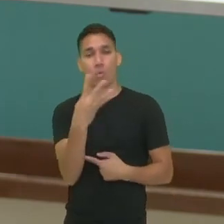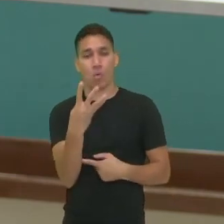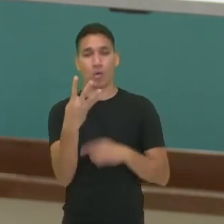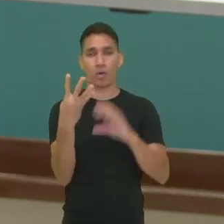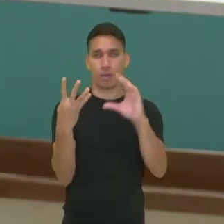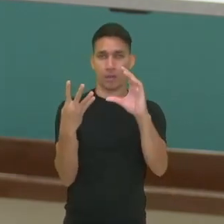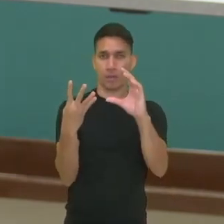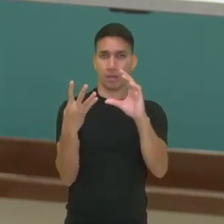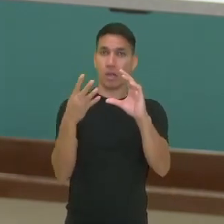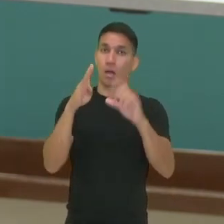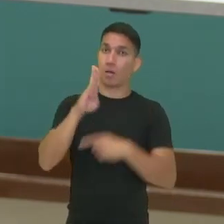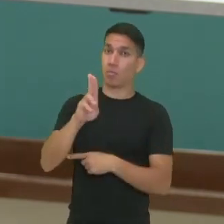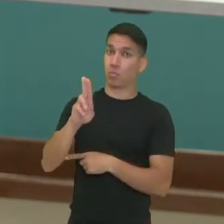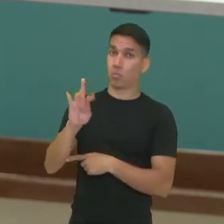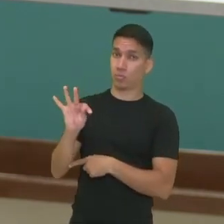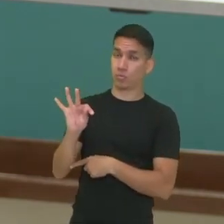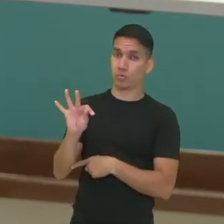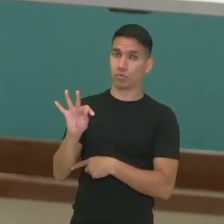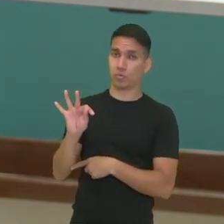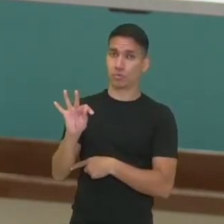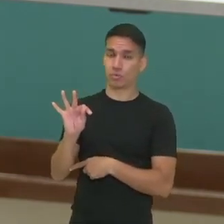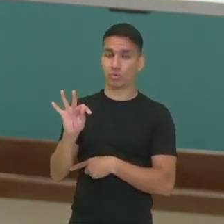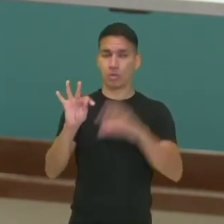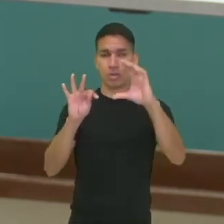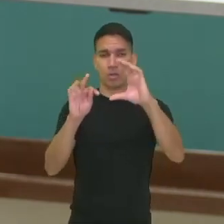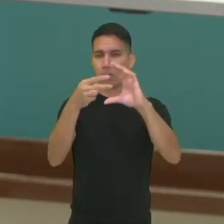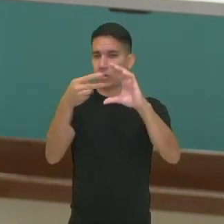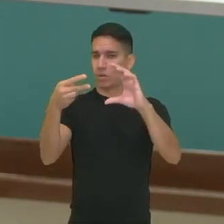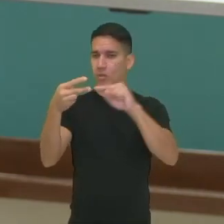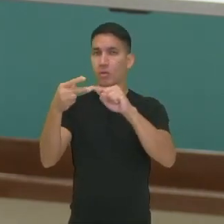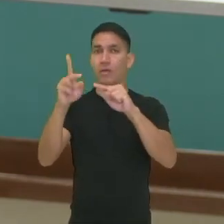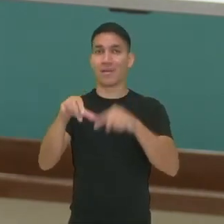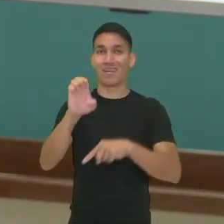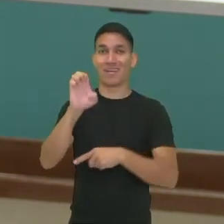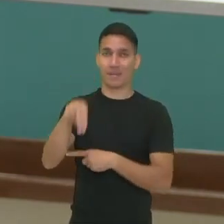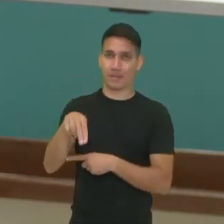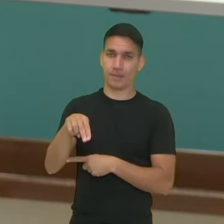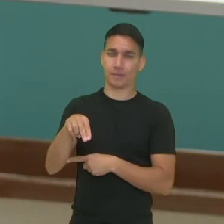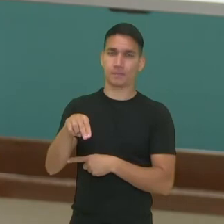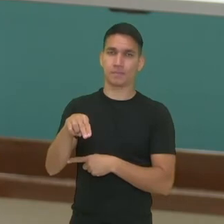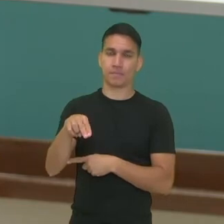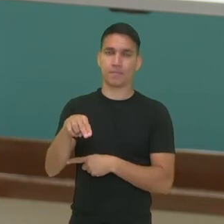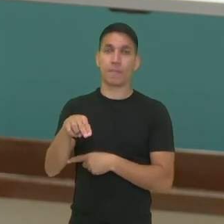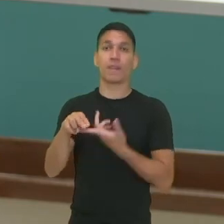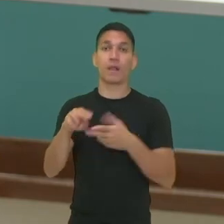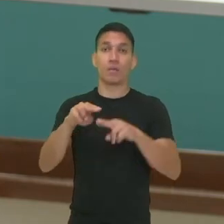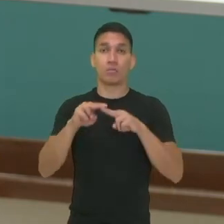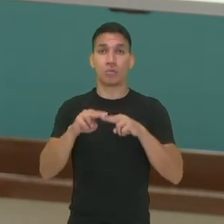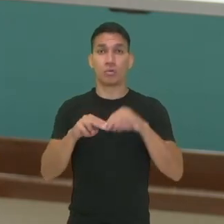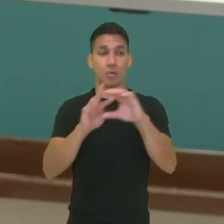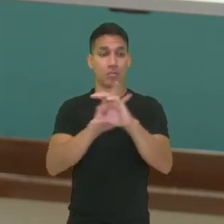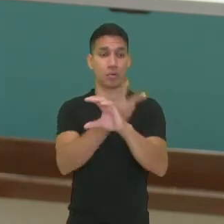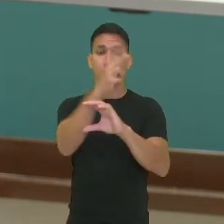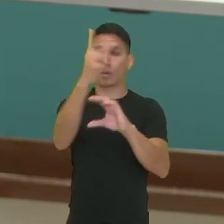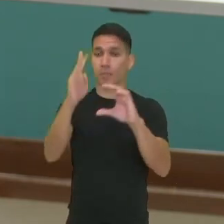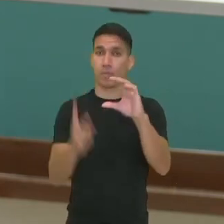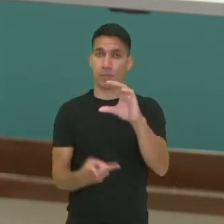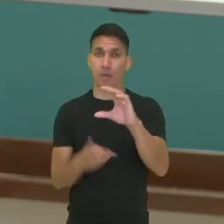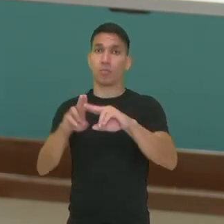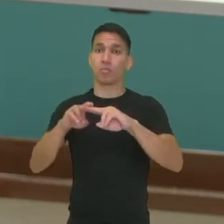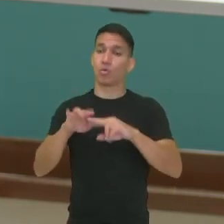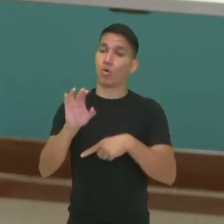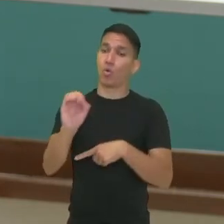carbonos é but, dupla ligação química em, e ele é um hidrocarboneto, termina com O,